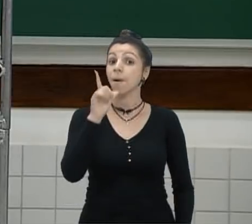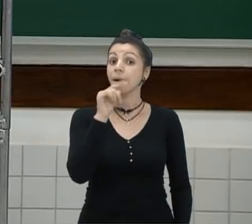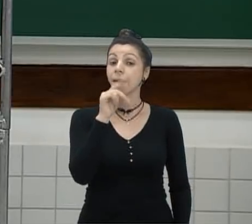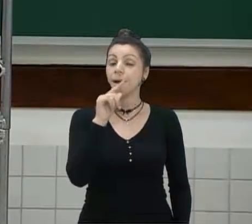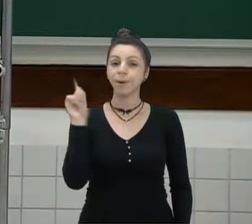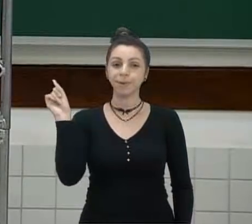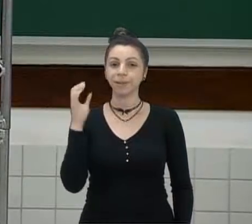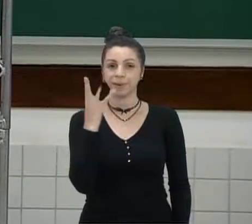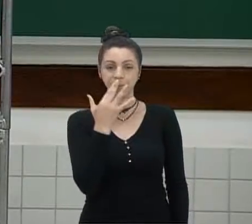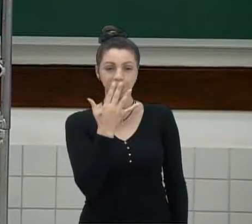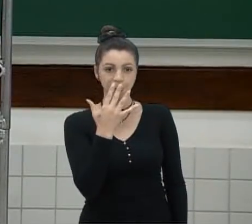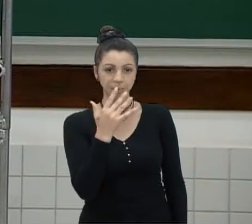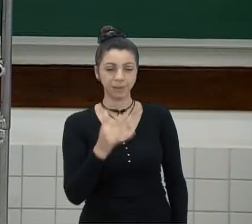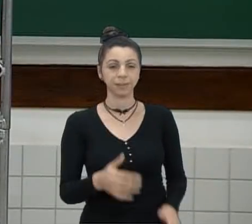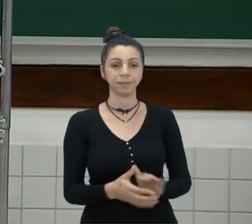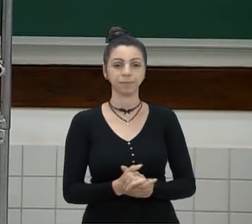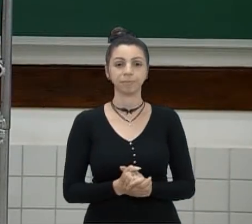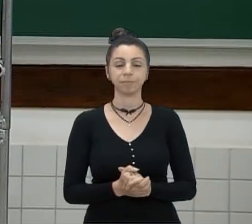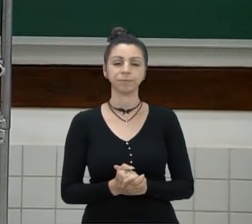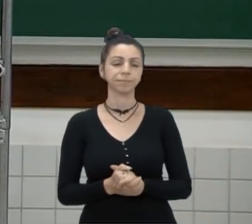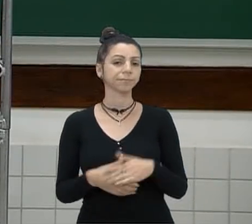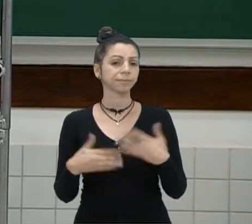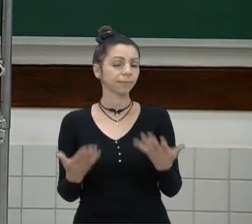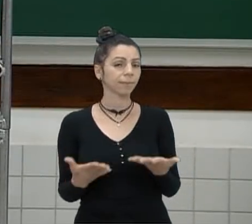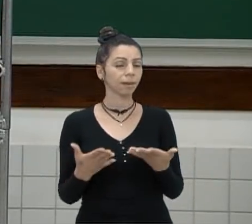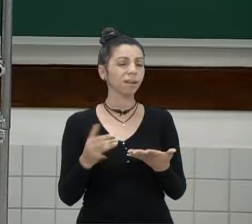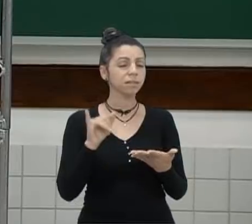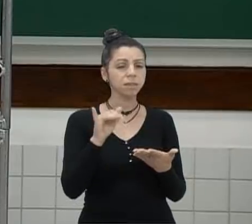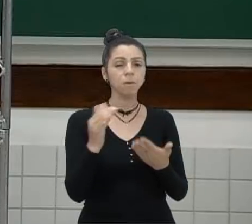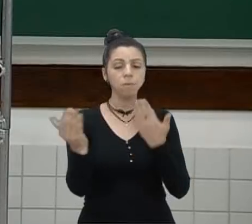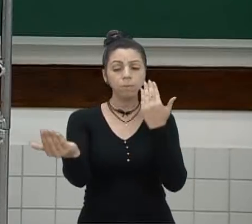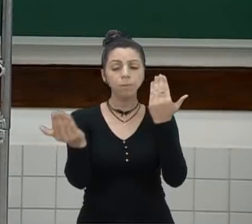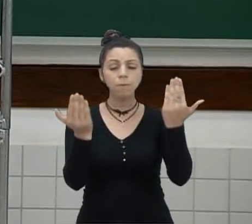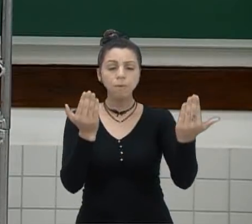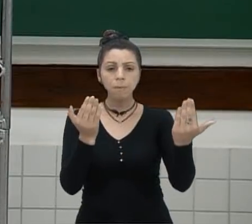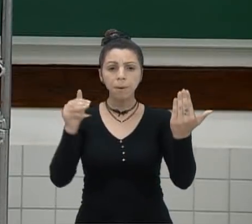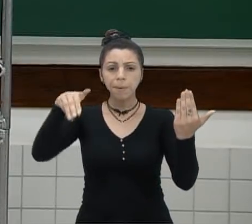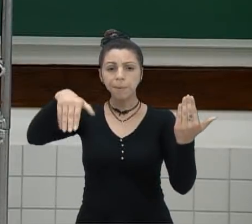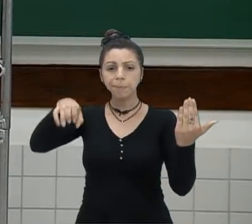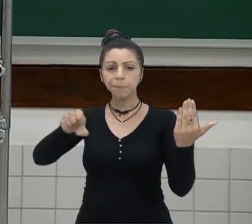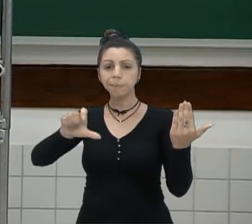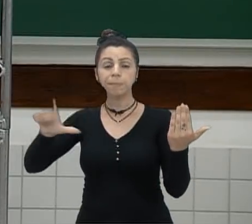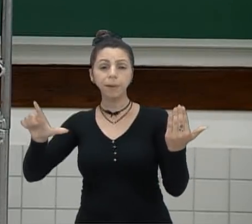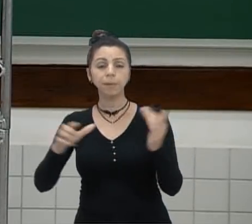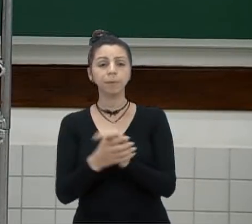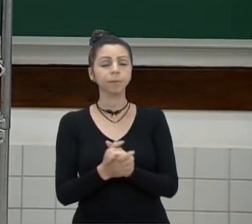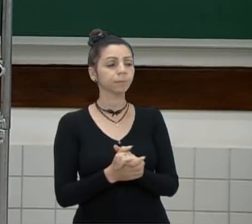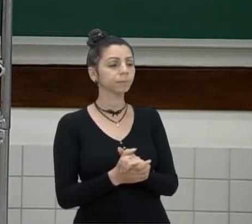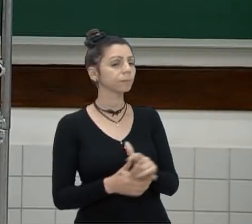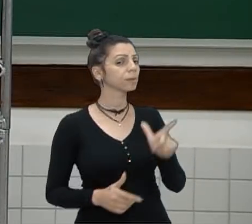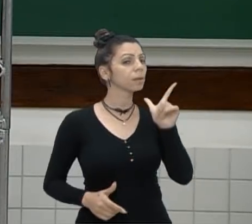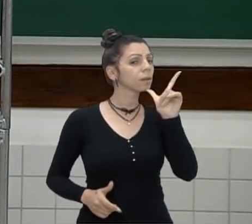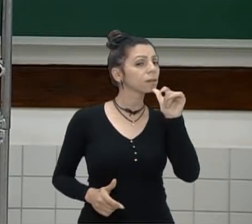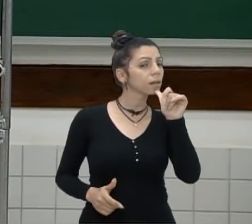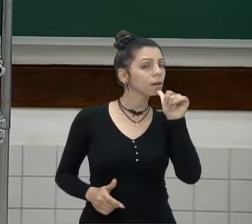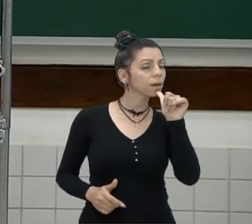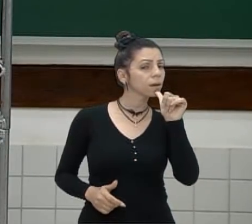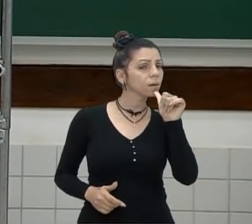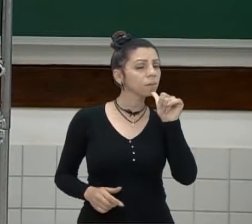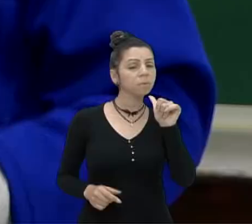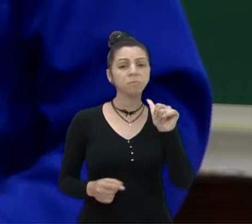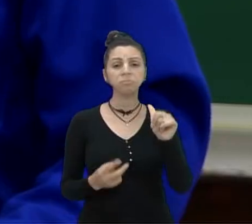colori também com o corante alimentício. Será que, se eu comparar o mel com a água, quem é o mais